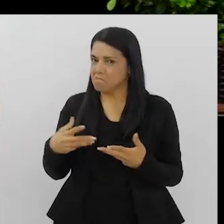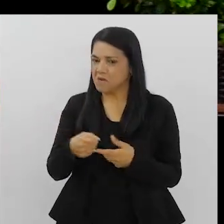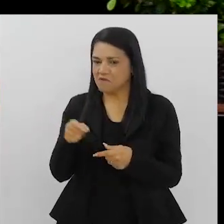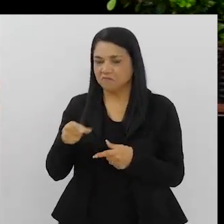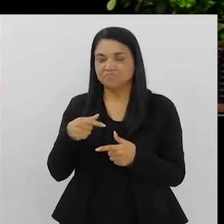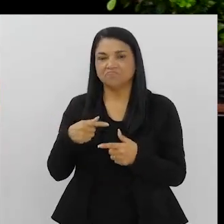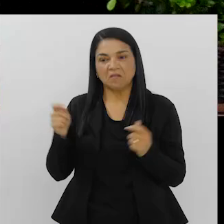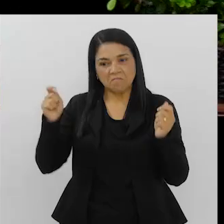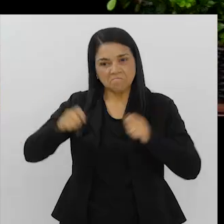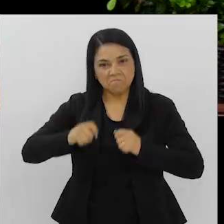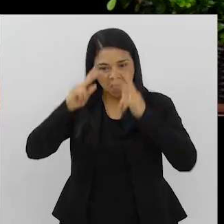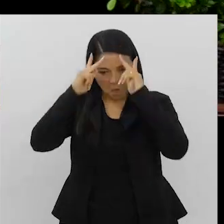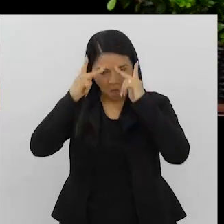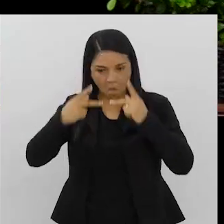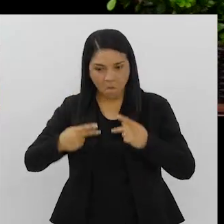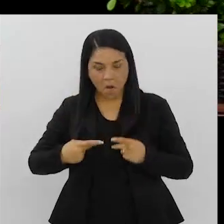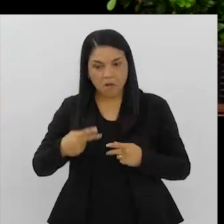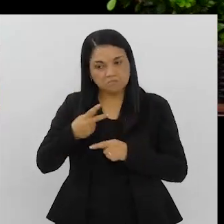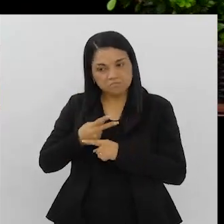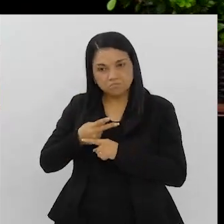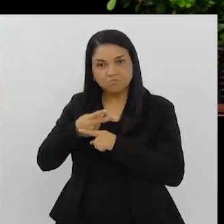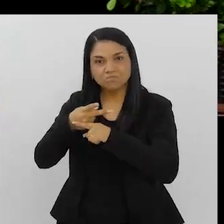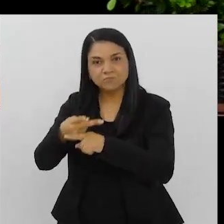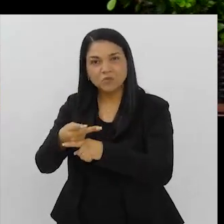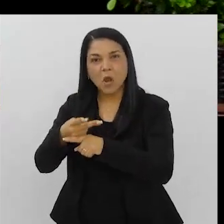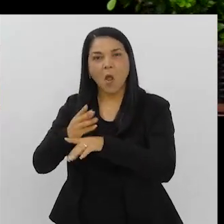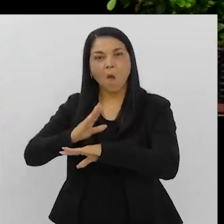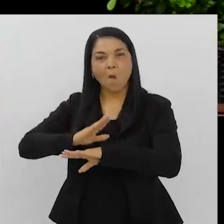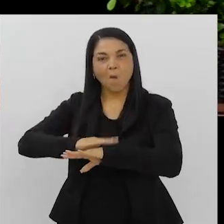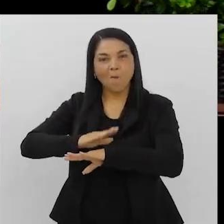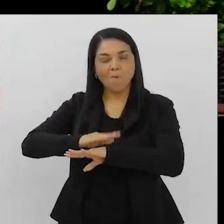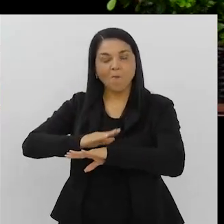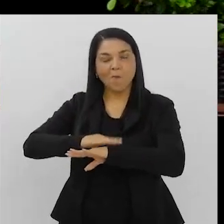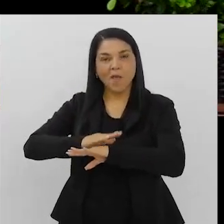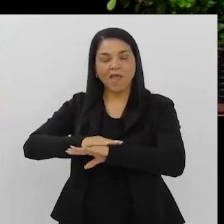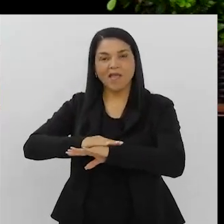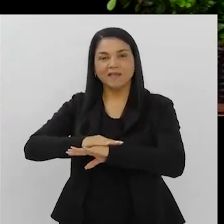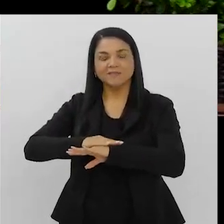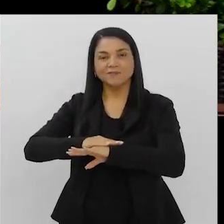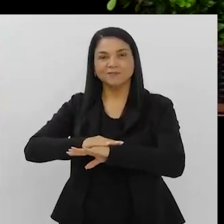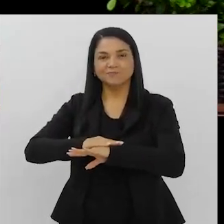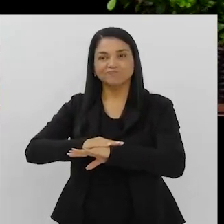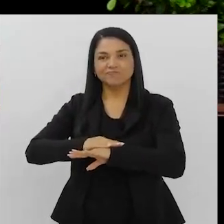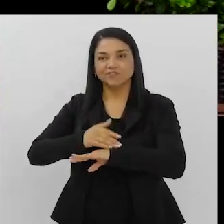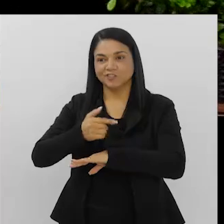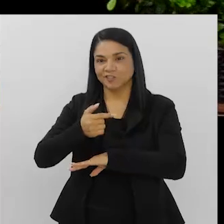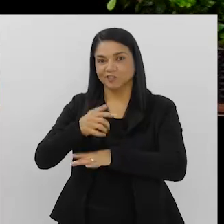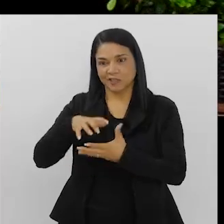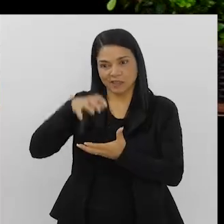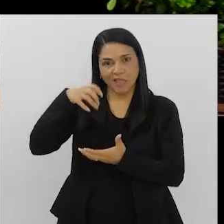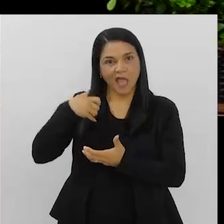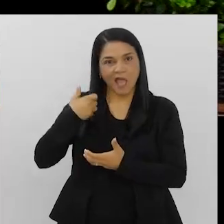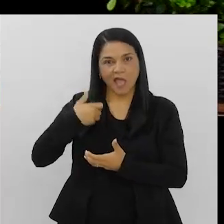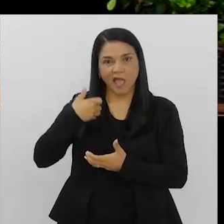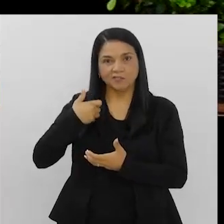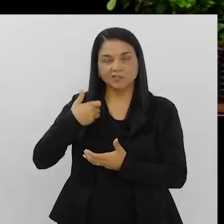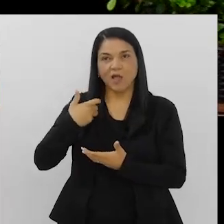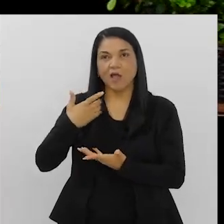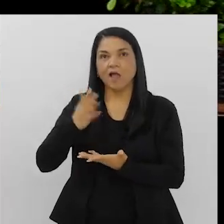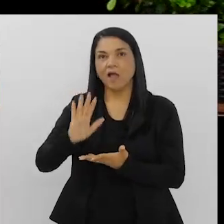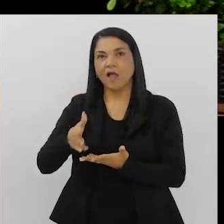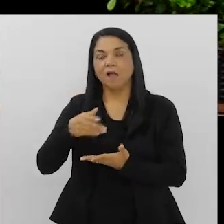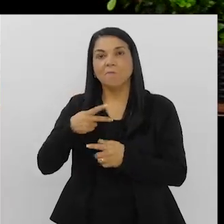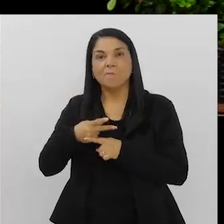né, de buscar ainda, né, no momento avançado da vida, de repente um sonho que ficou